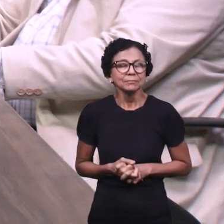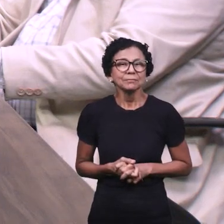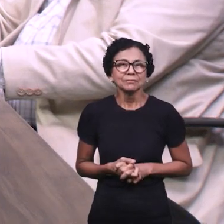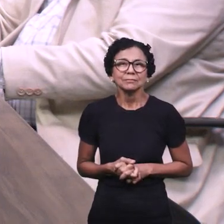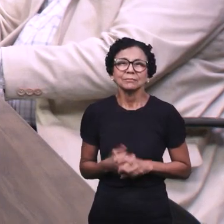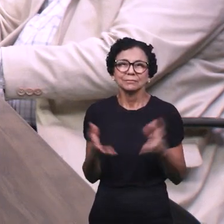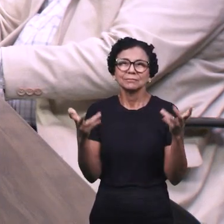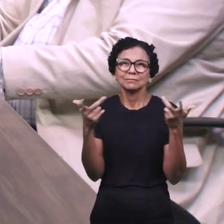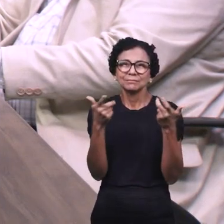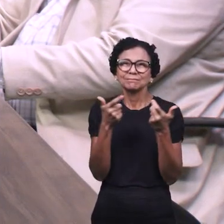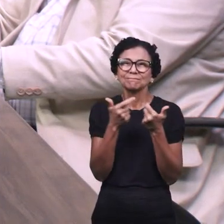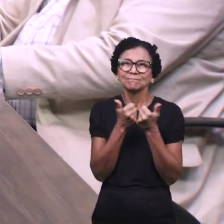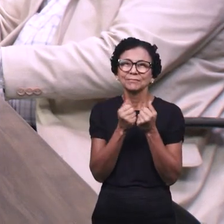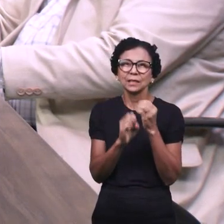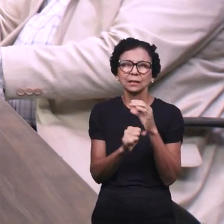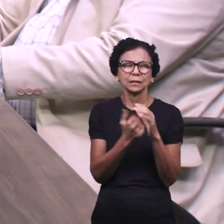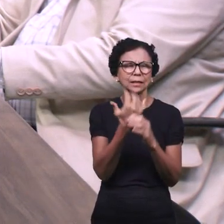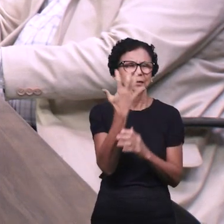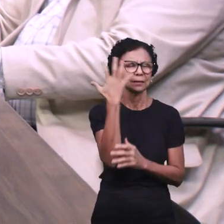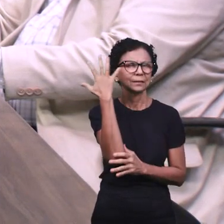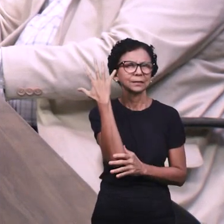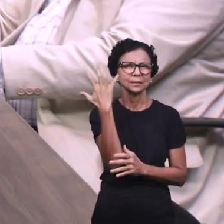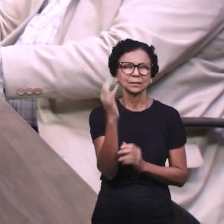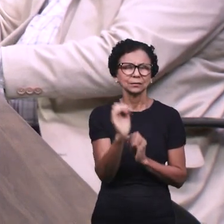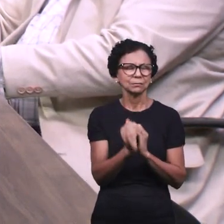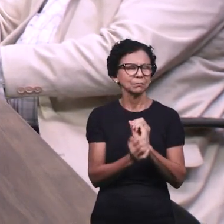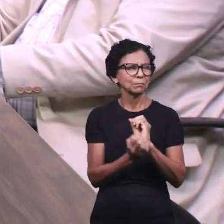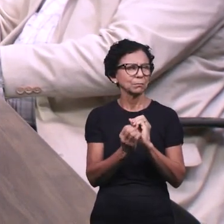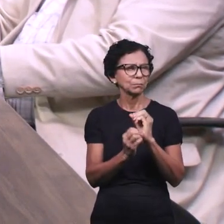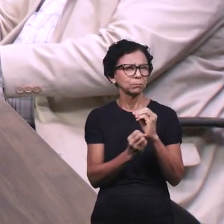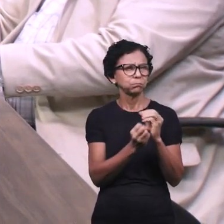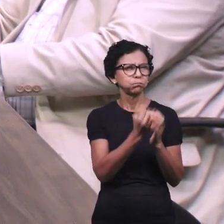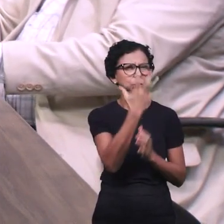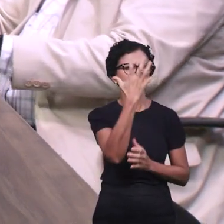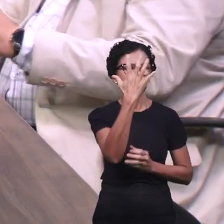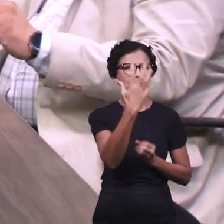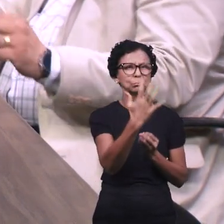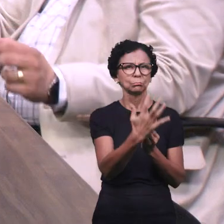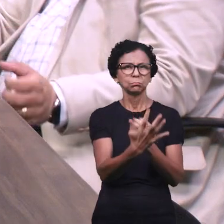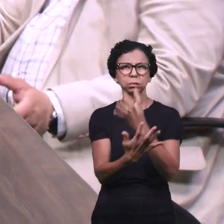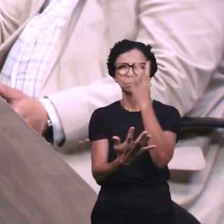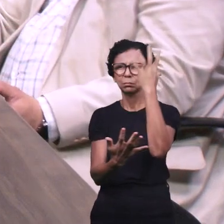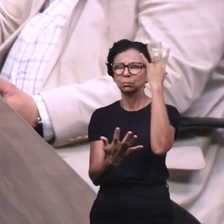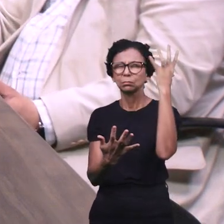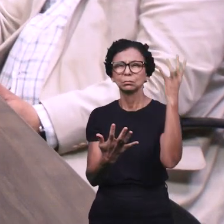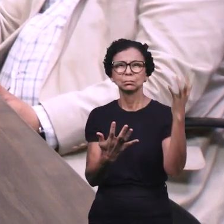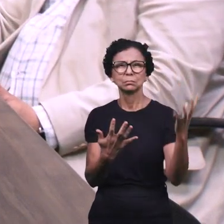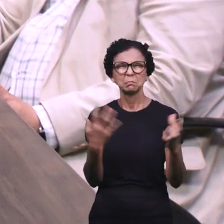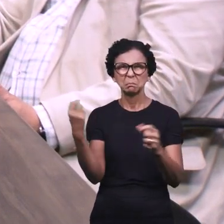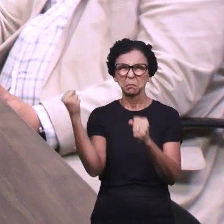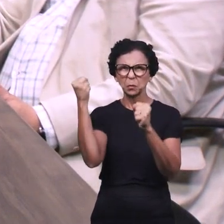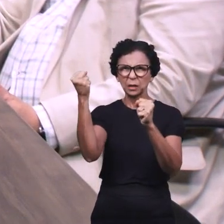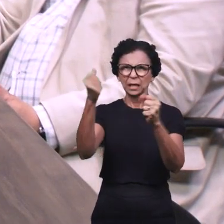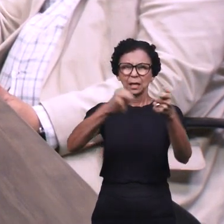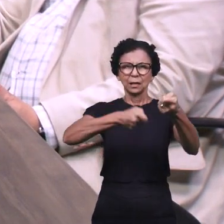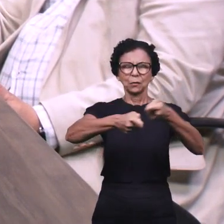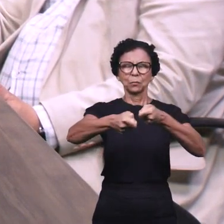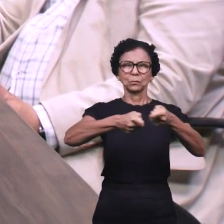né? A criação, como o Senhor ele faz, e tudo está diante do seu poder, né? O seu